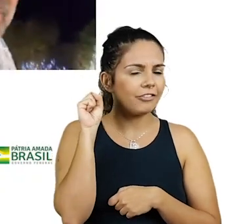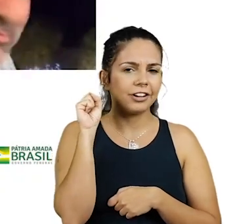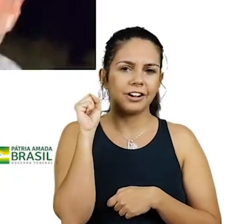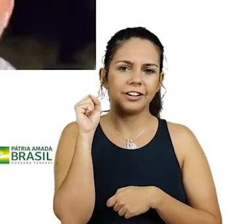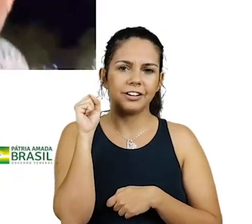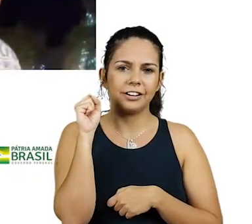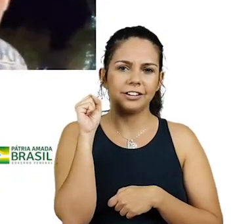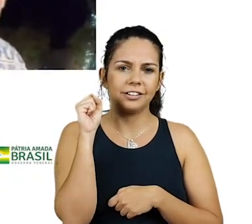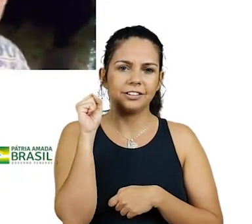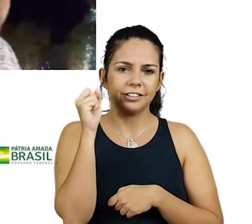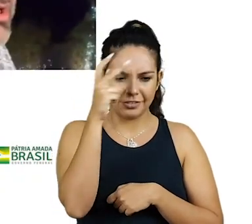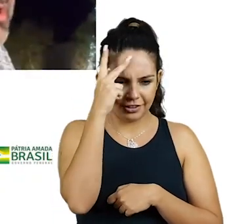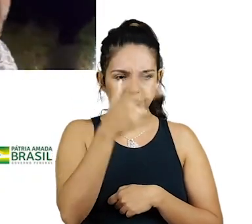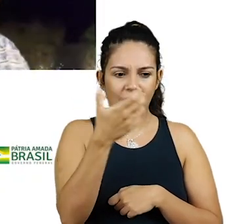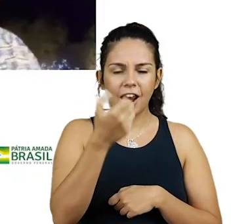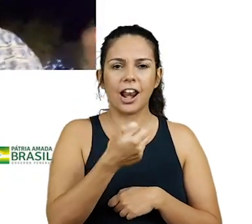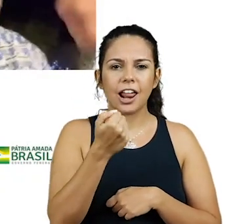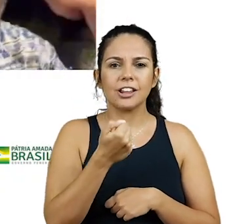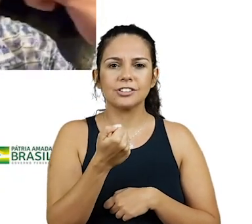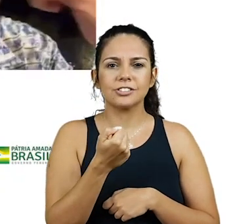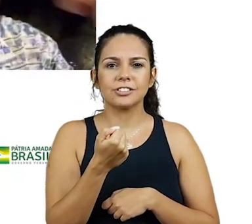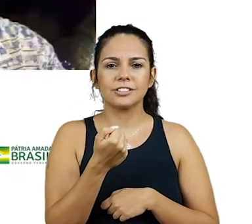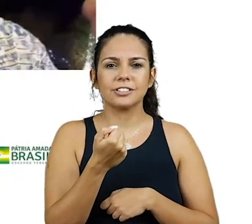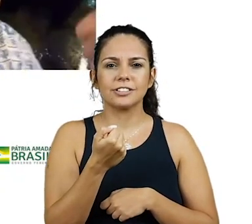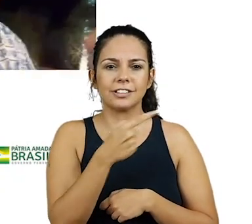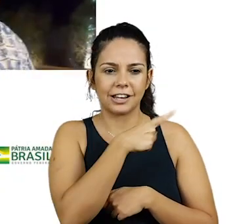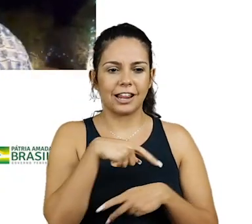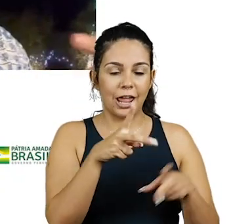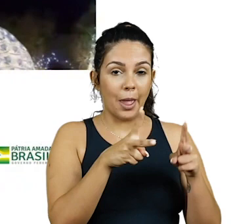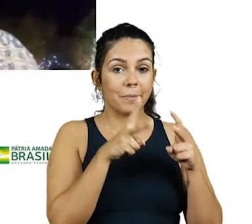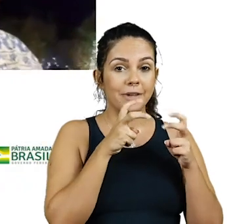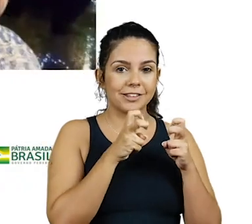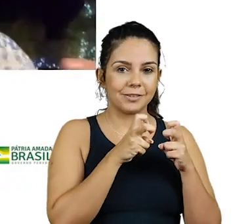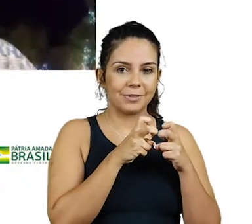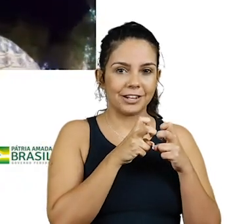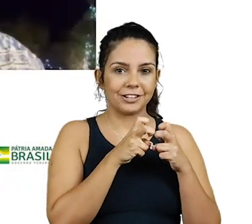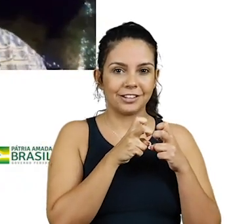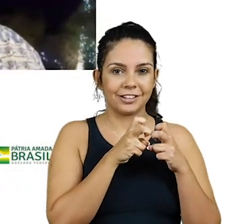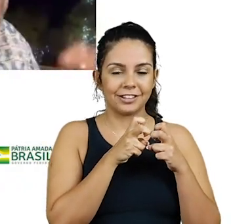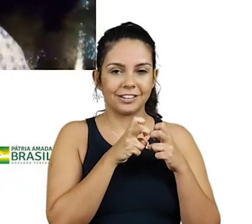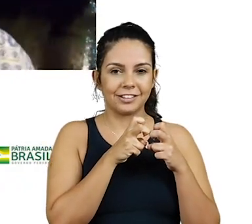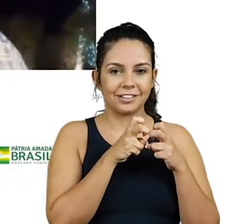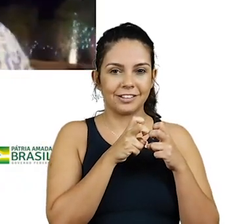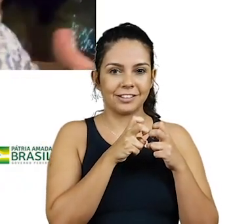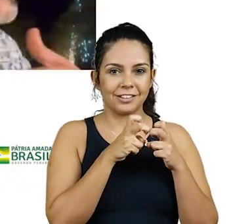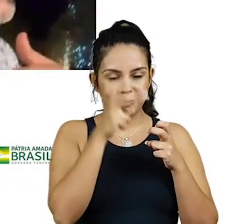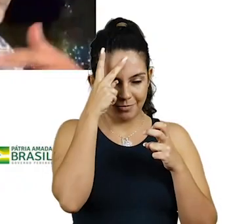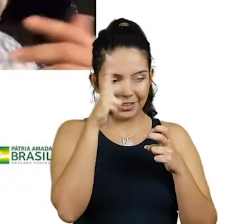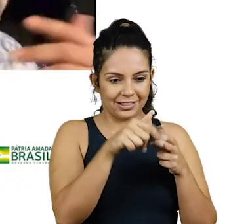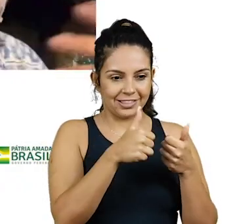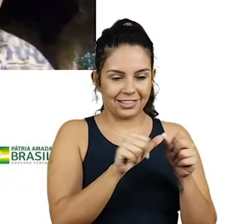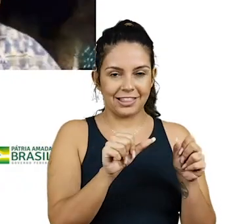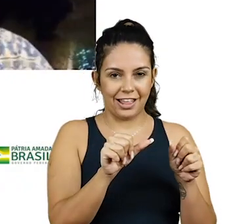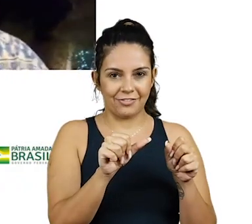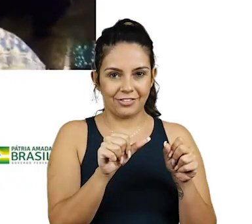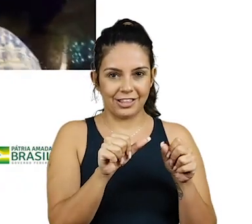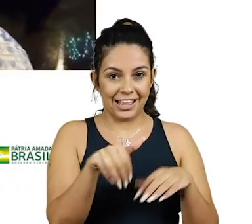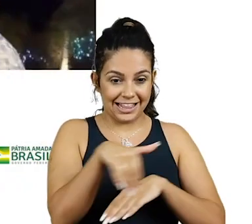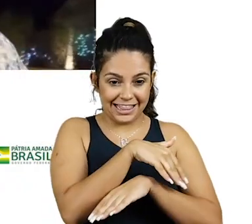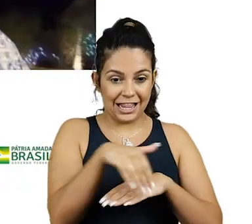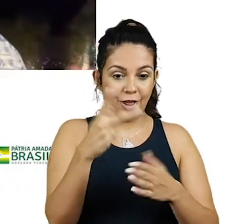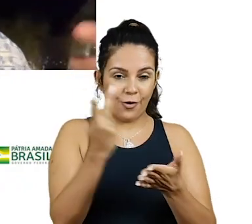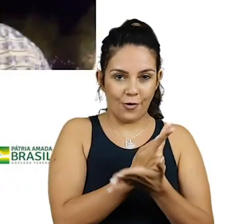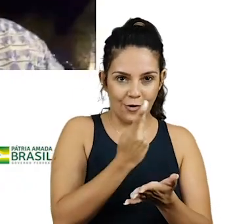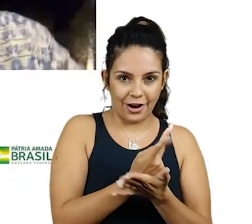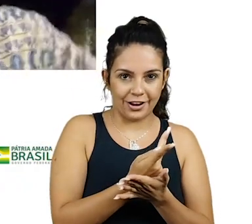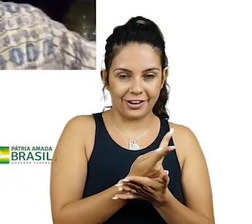realmente a pessoa foi tirar o leite. E aí, até elas perceberem que, obviamente, a pessoa estava lá, num endereço